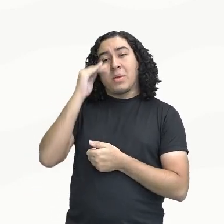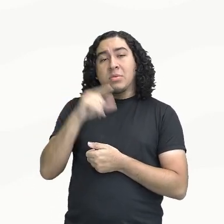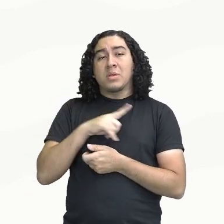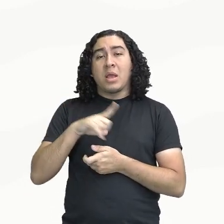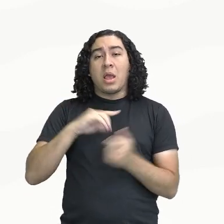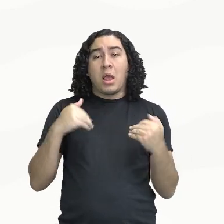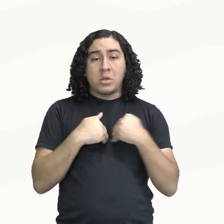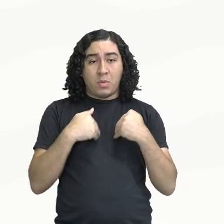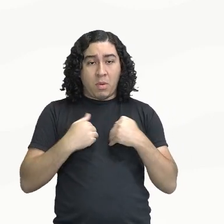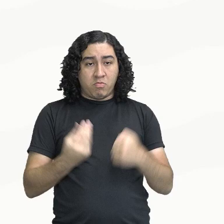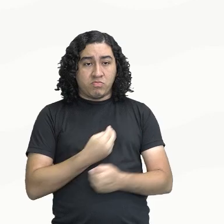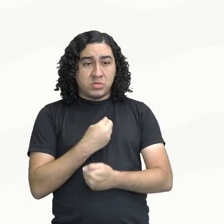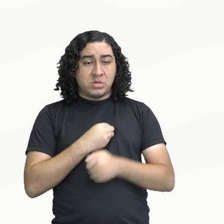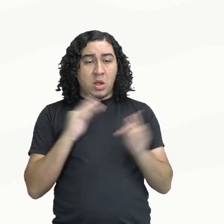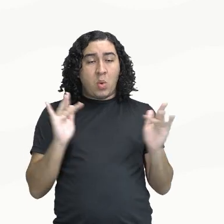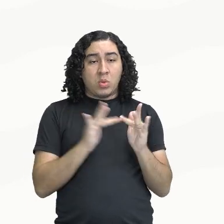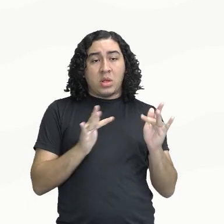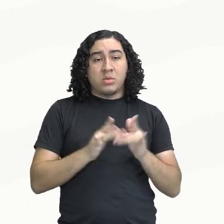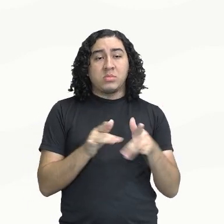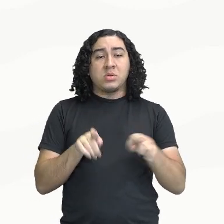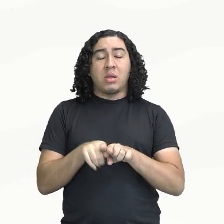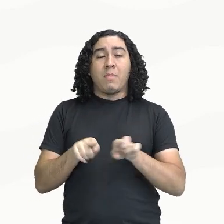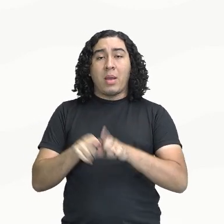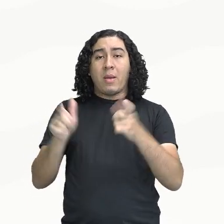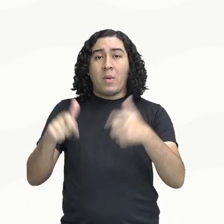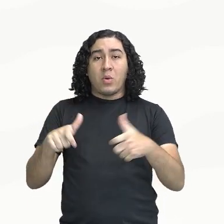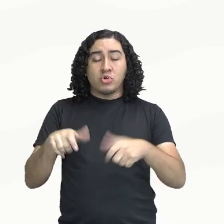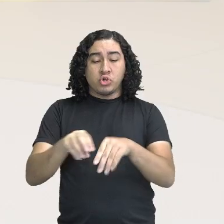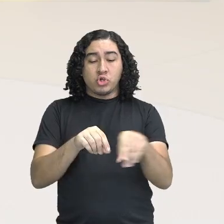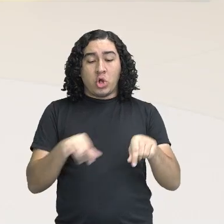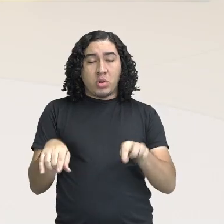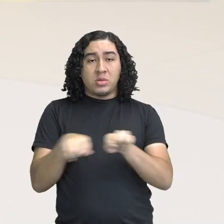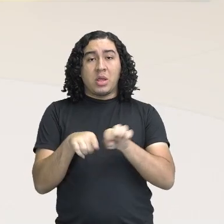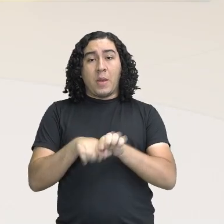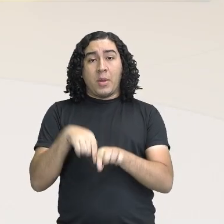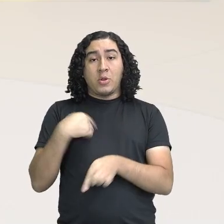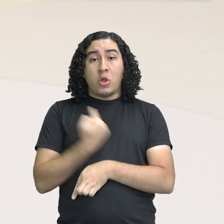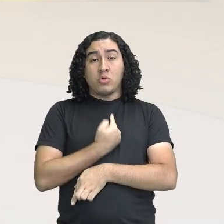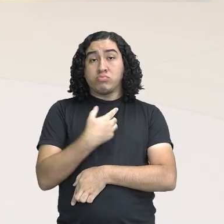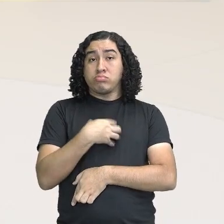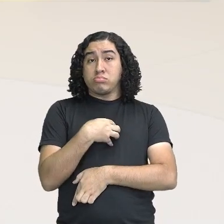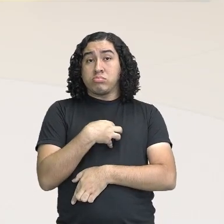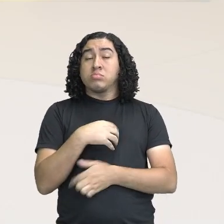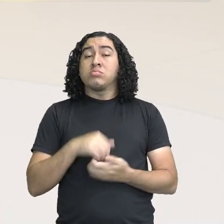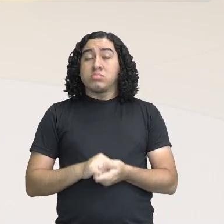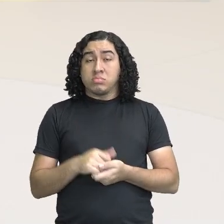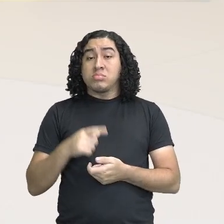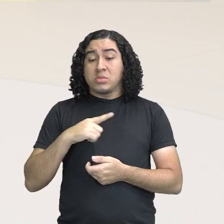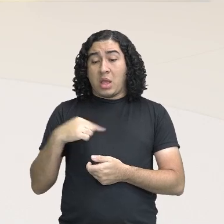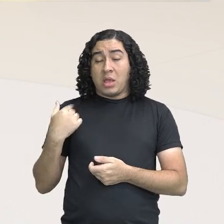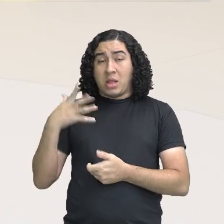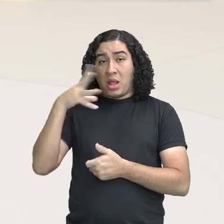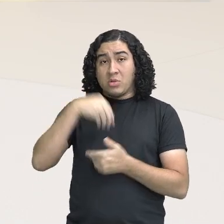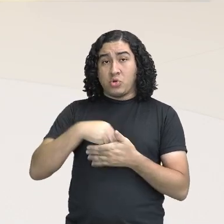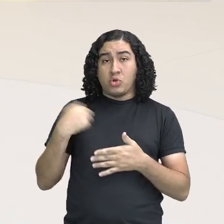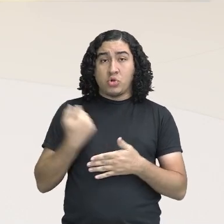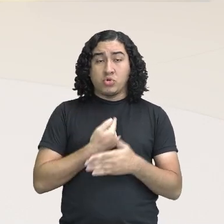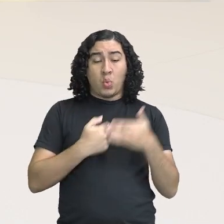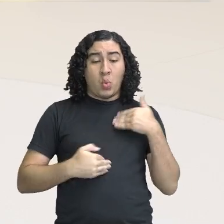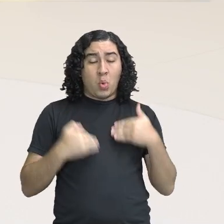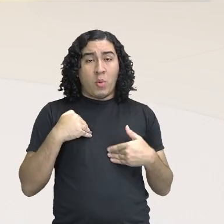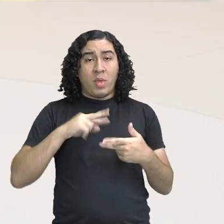nos animais quanto no solo e também em nós, né? Nós temos fosfato também, principalmente no